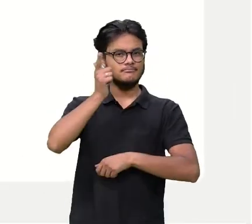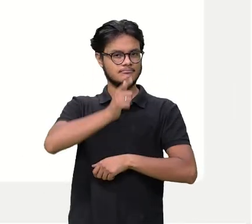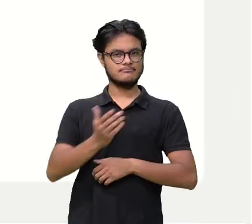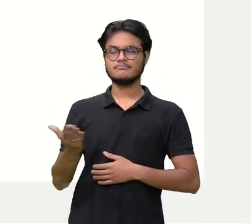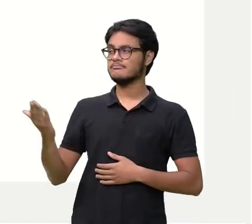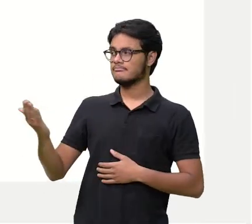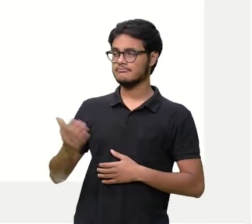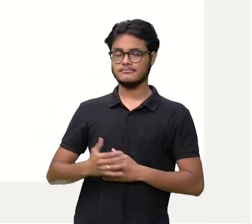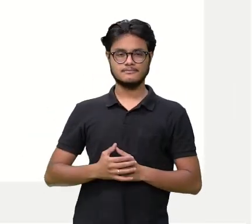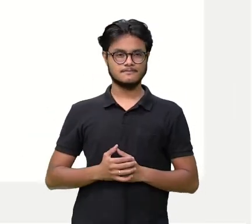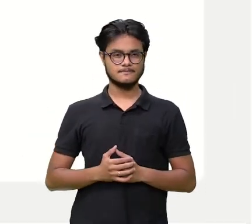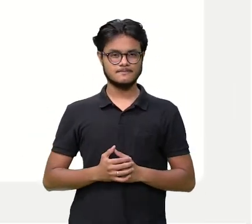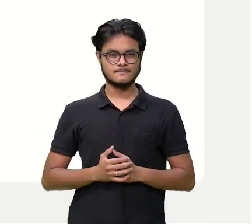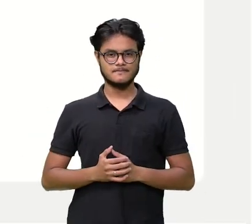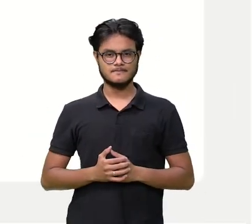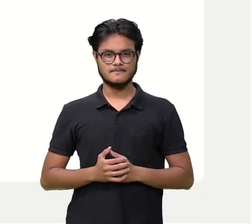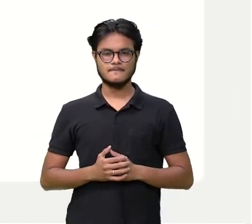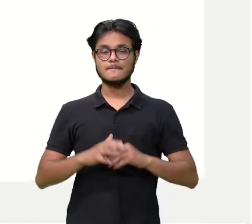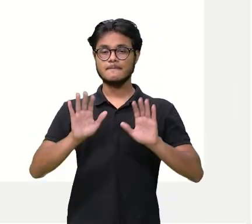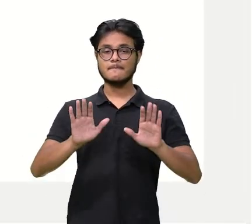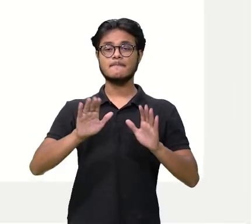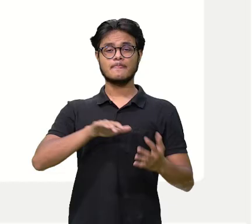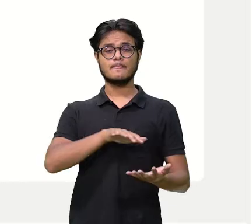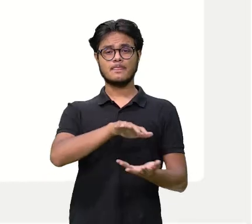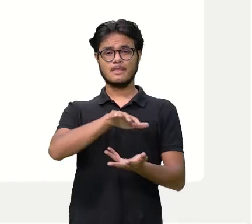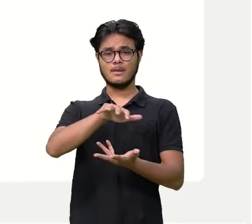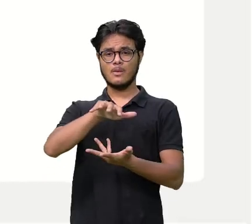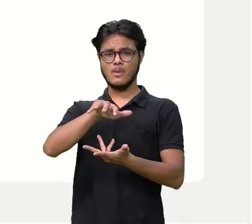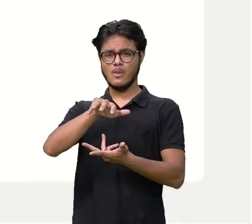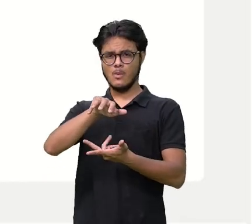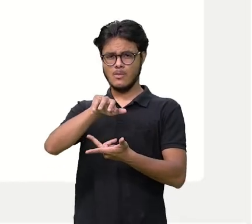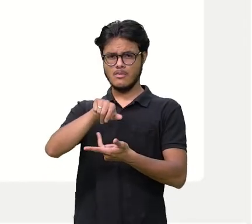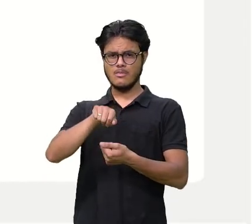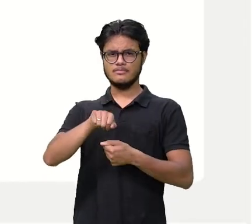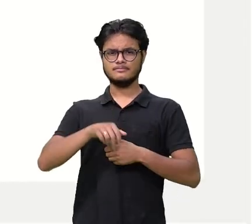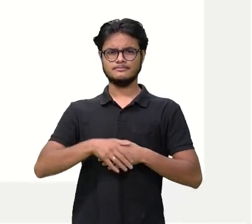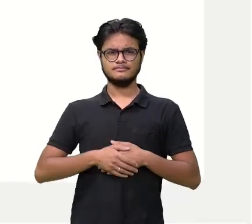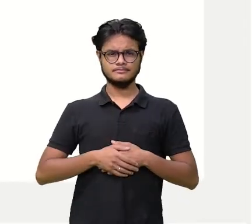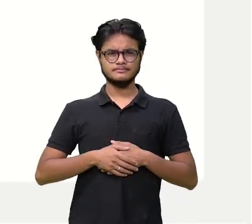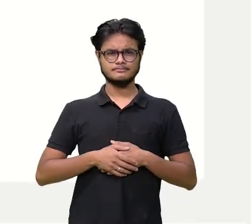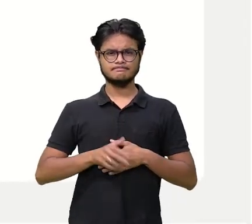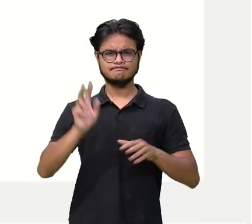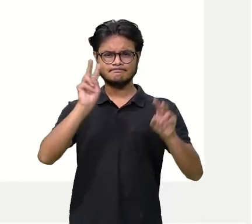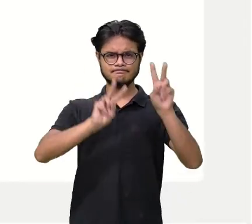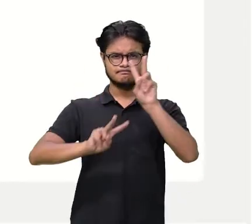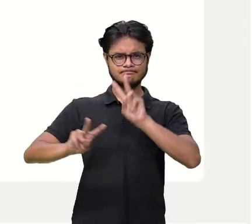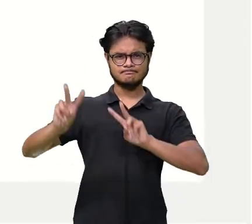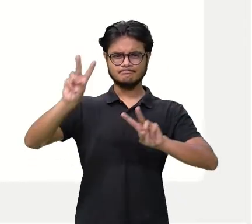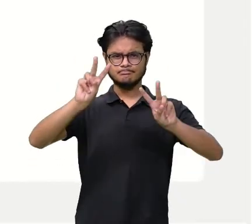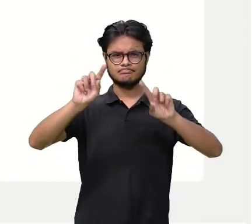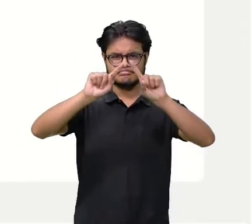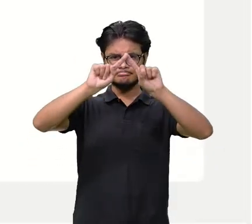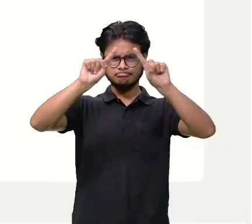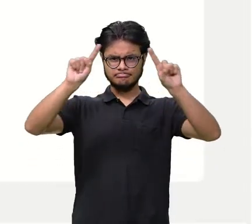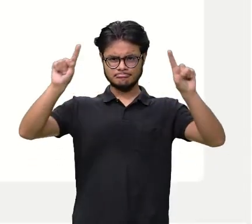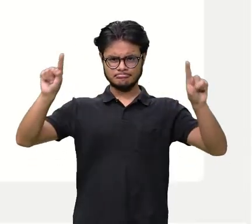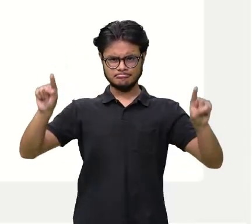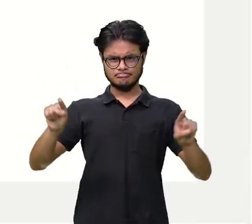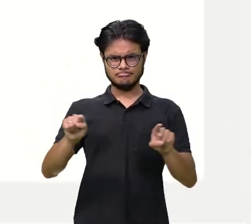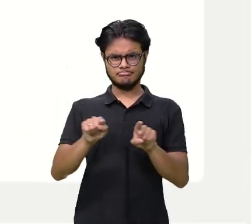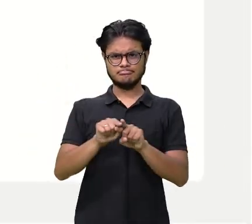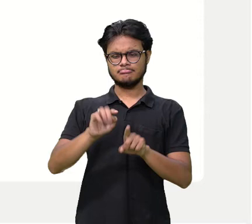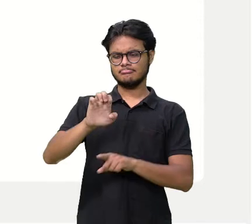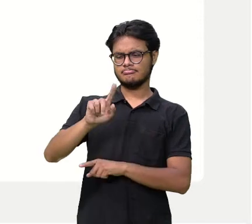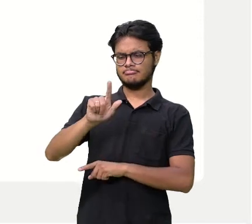comigo na tela aí, galera. Um planeta é observado descrevendo uma órbita elíptica conforme